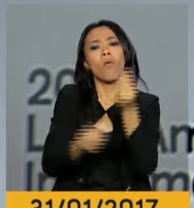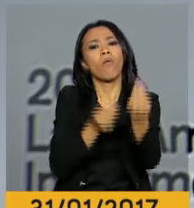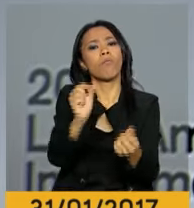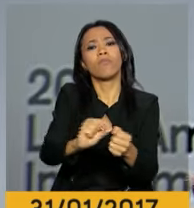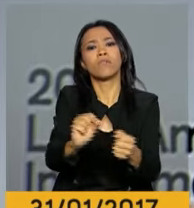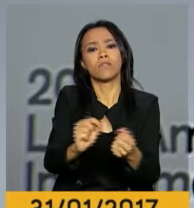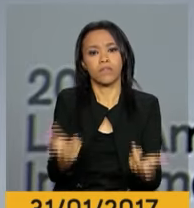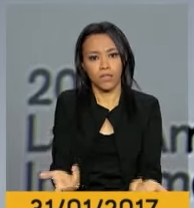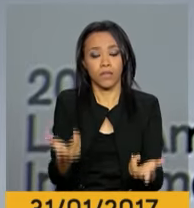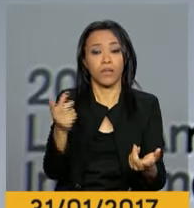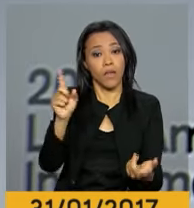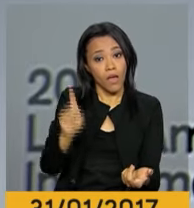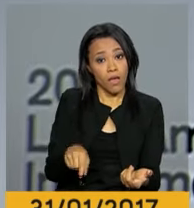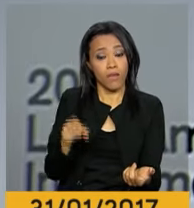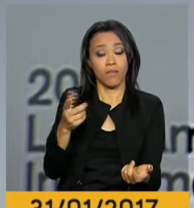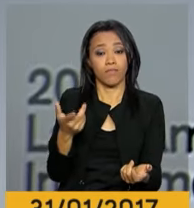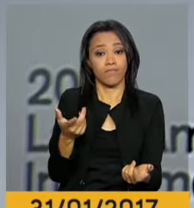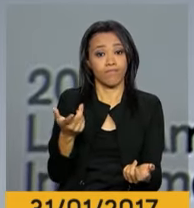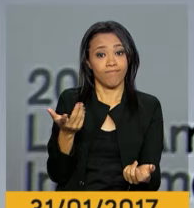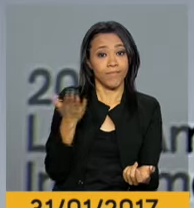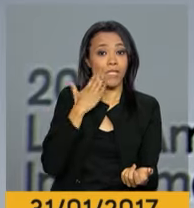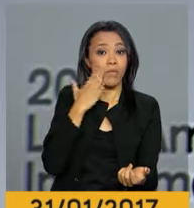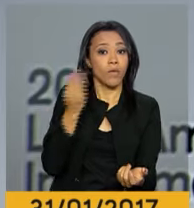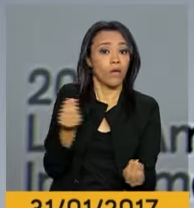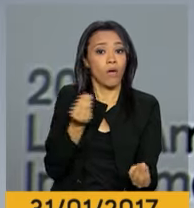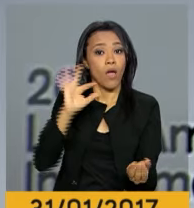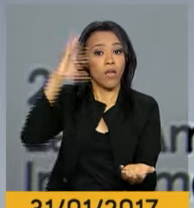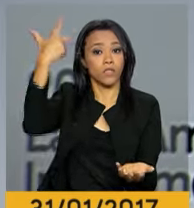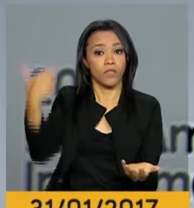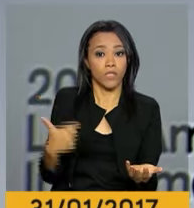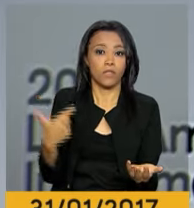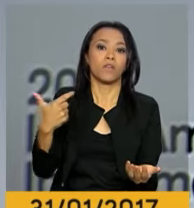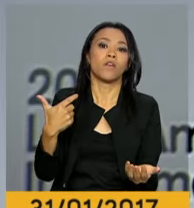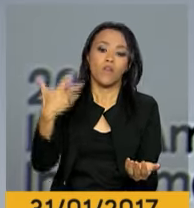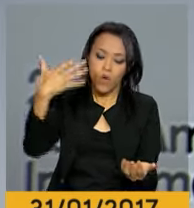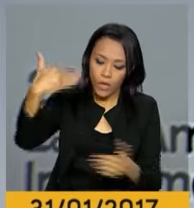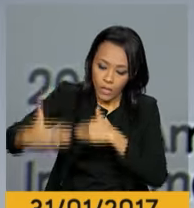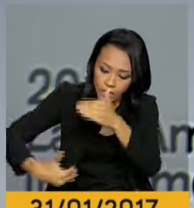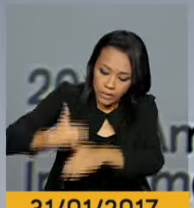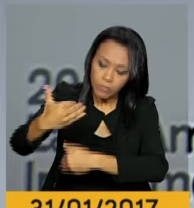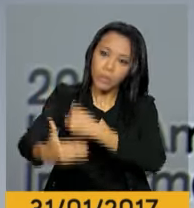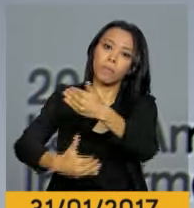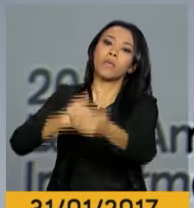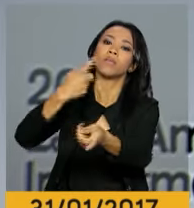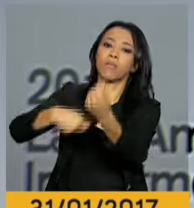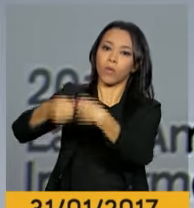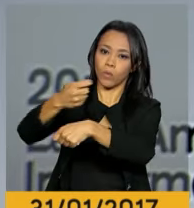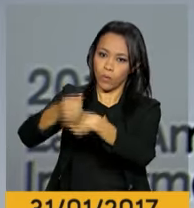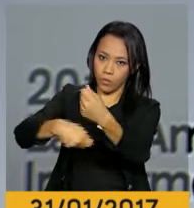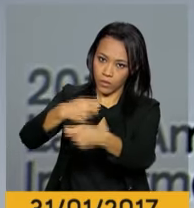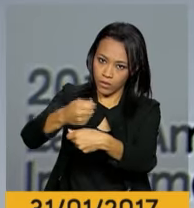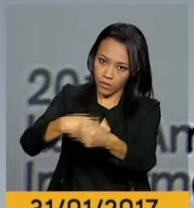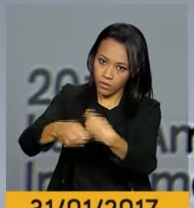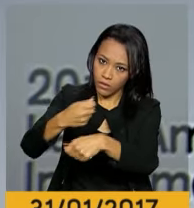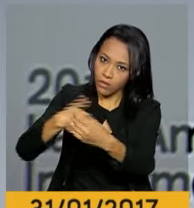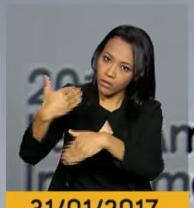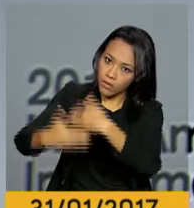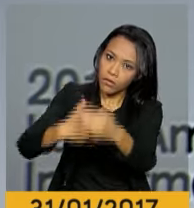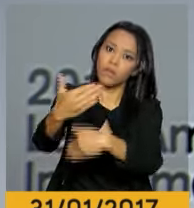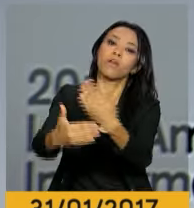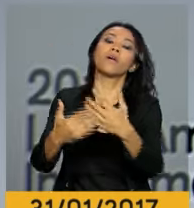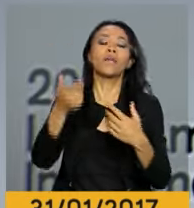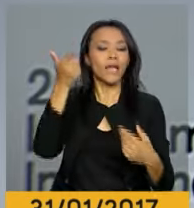talvez dessa capacidade ociosa Então vem o crescimento e com o crescimento o combate ao